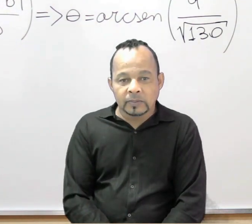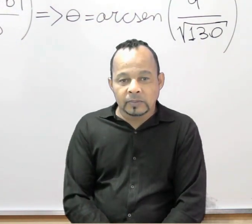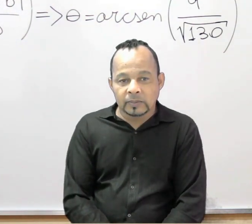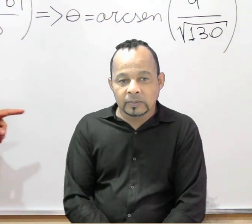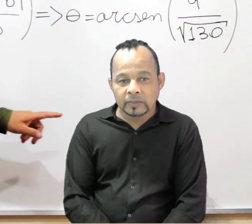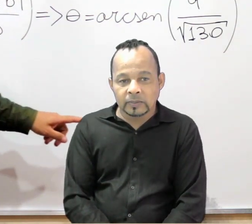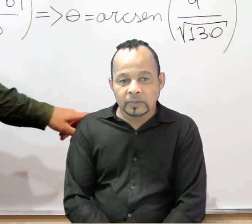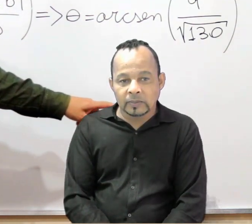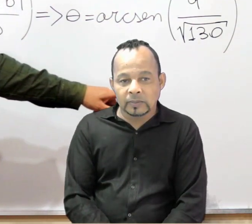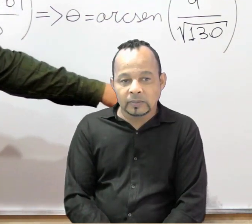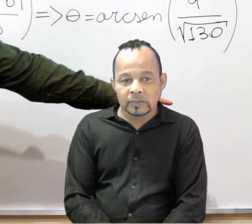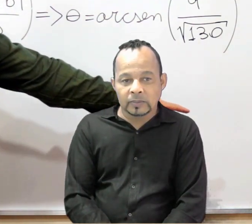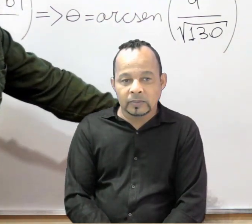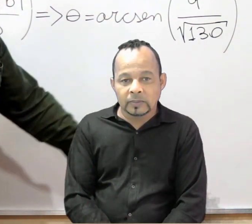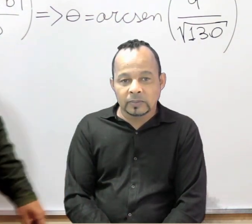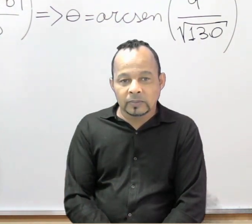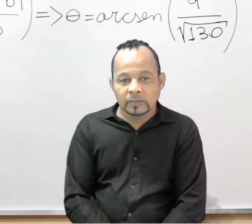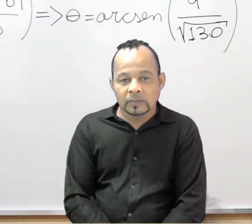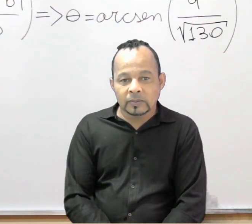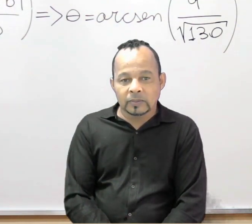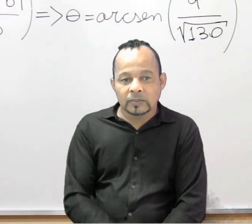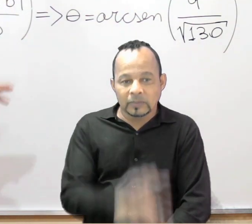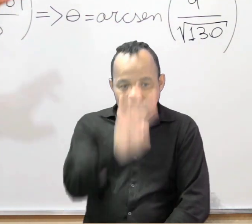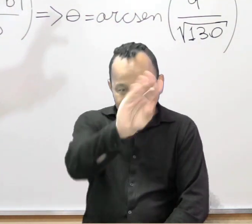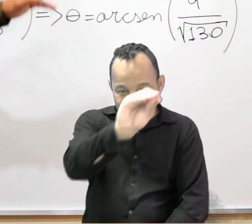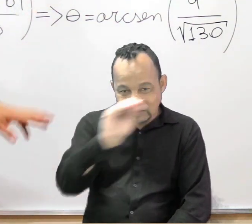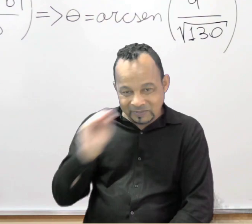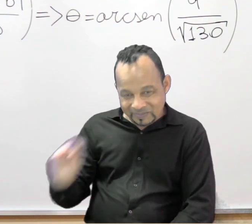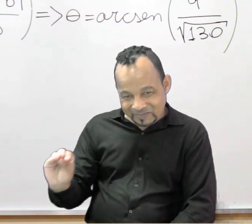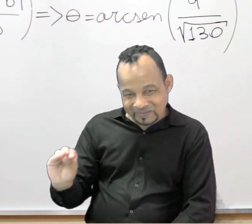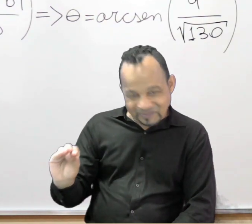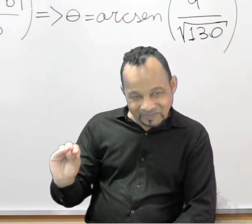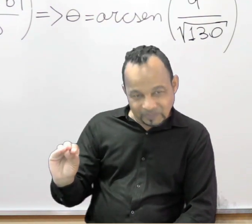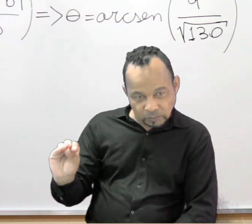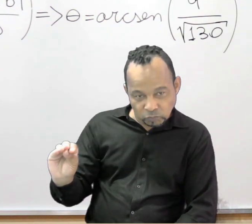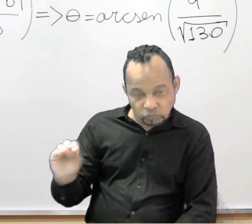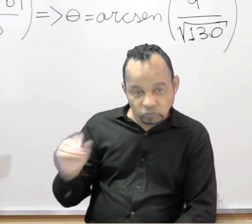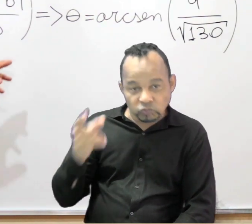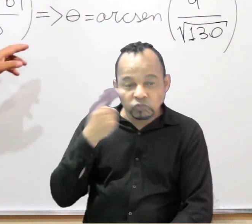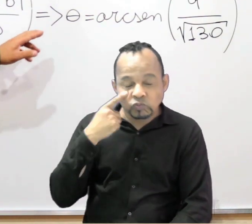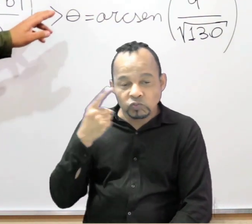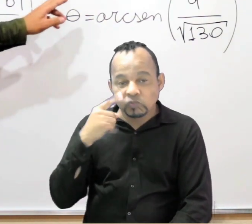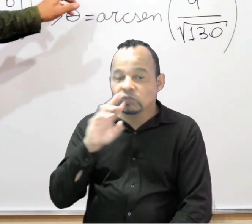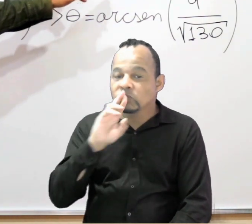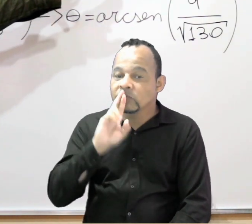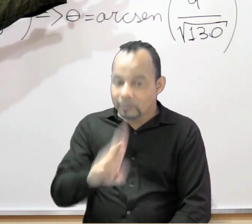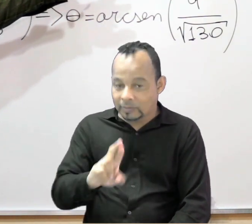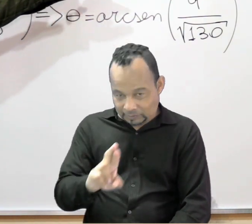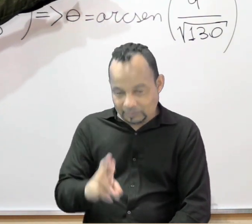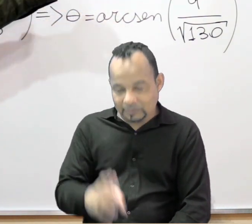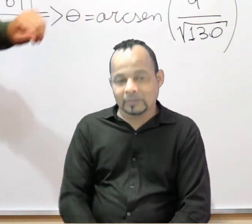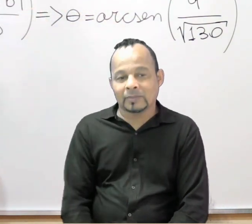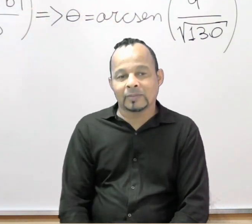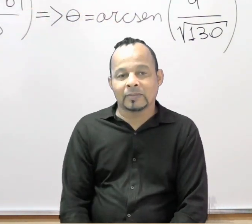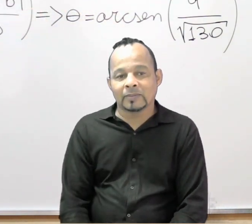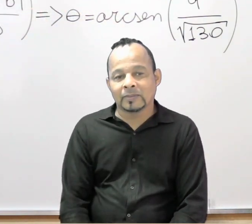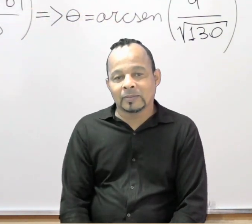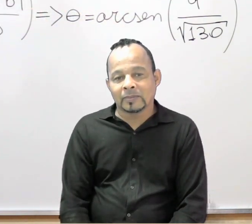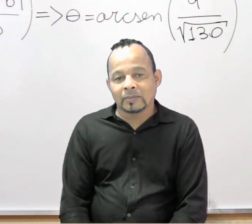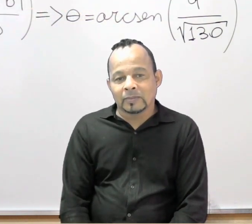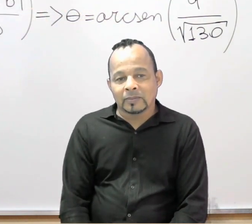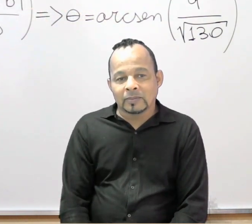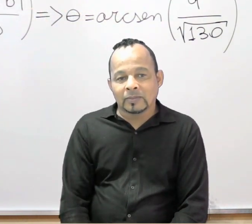vou anotar esse valor ali também, naquela tabelinha no canto lá, como sendo o resultado que oriundo do